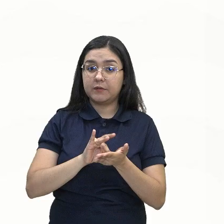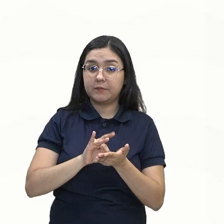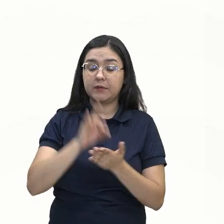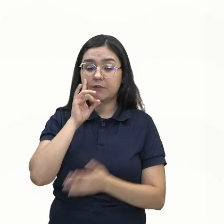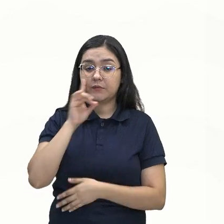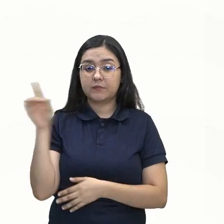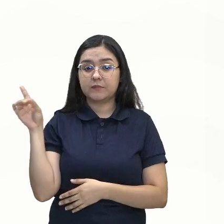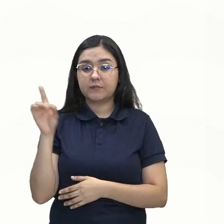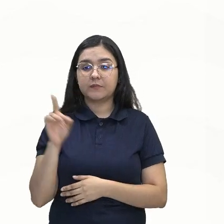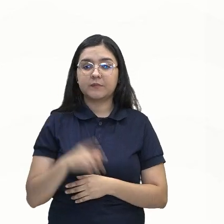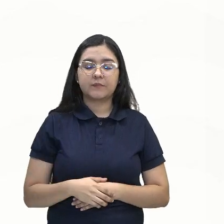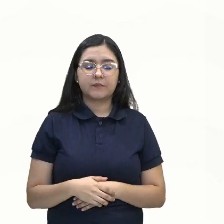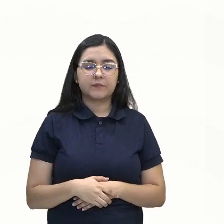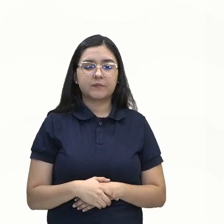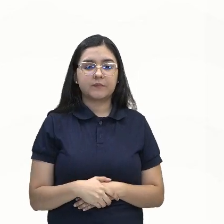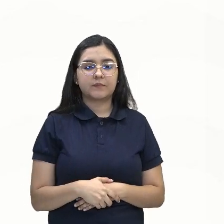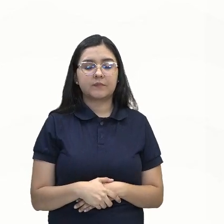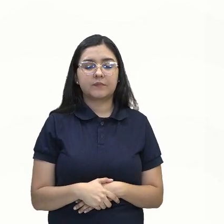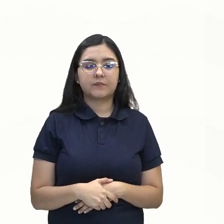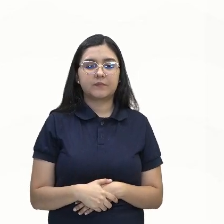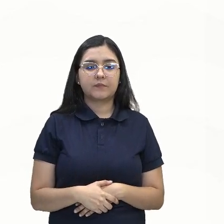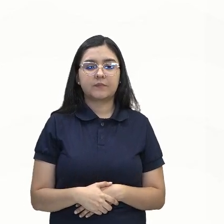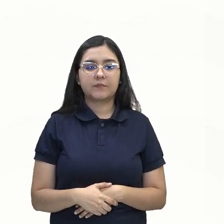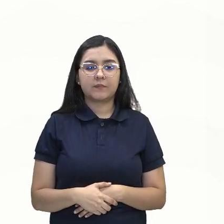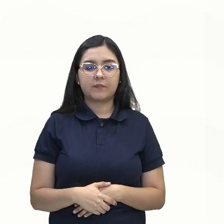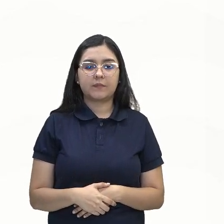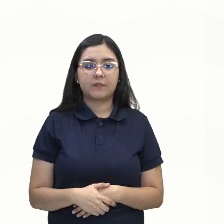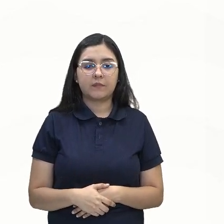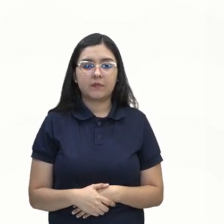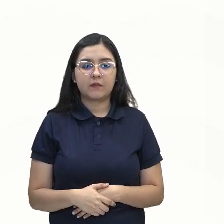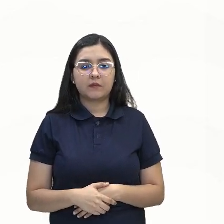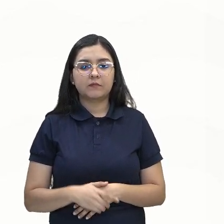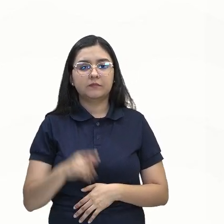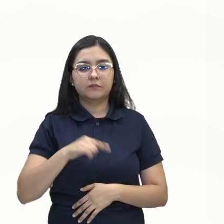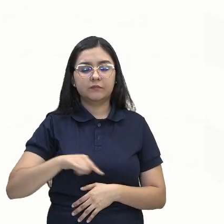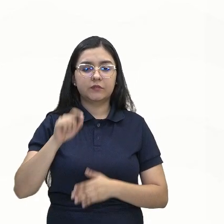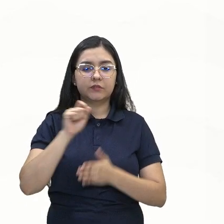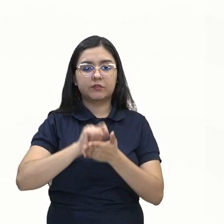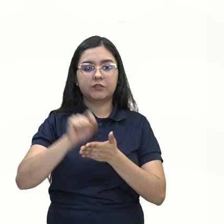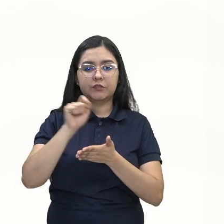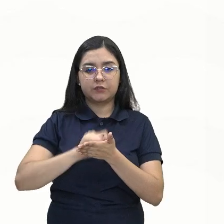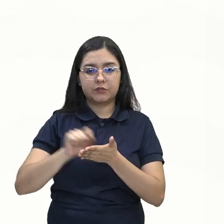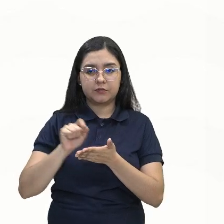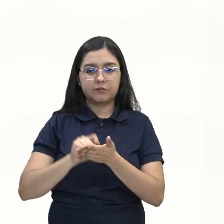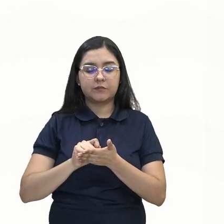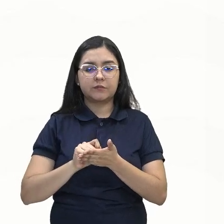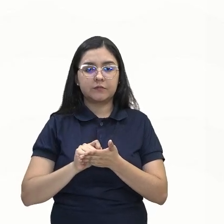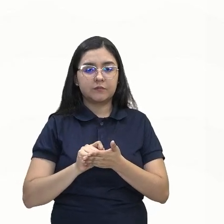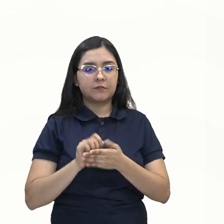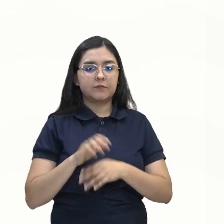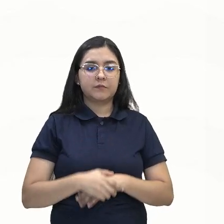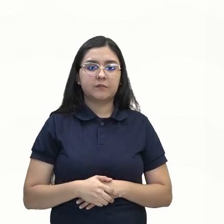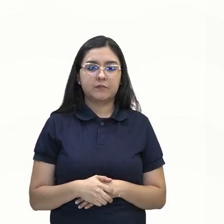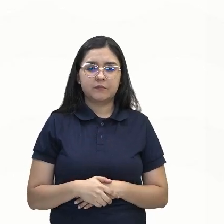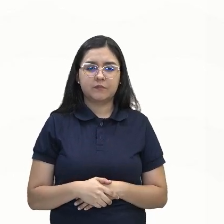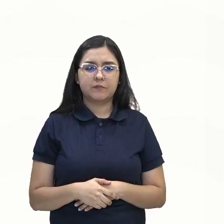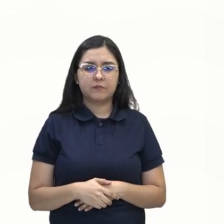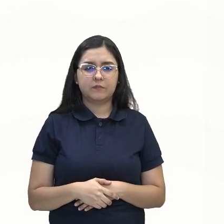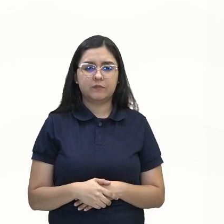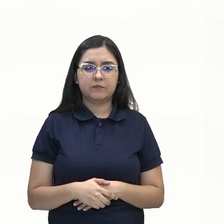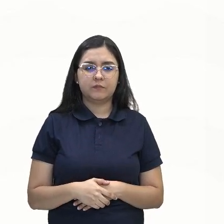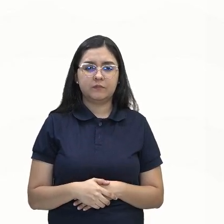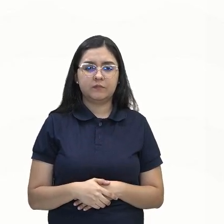algo como se fosse uma afirmação. You write blog posts regularly. Você escreve, né? Você posta com regularidade, né?